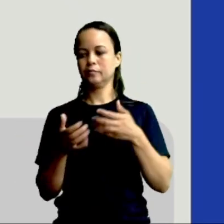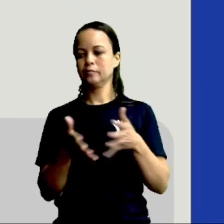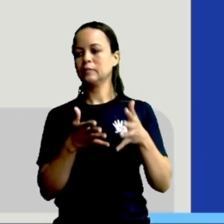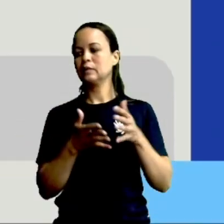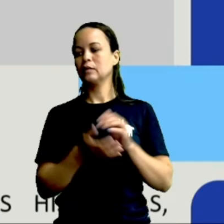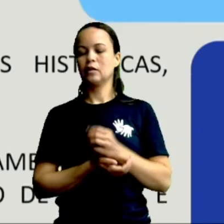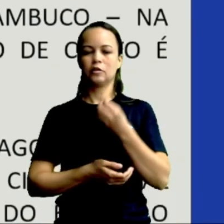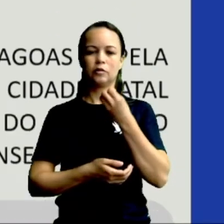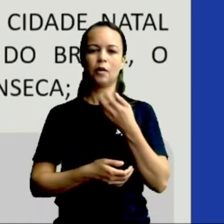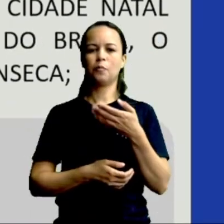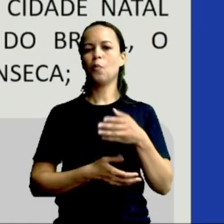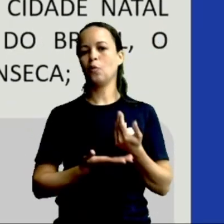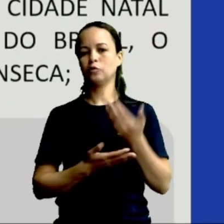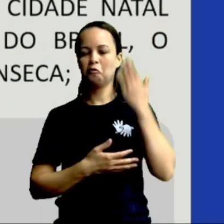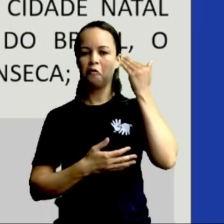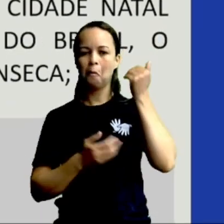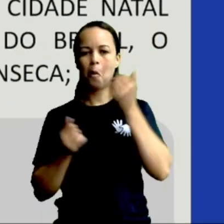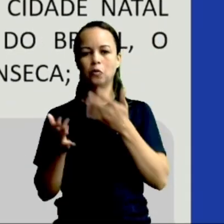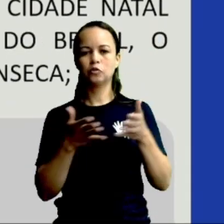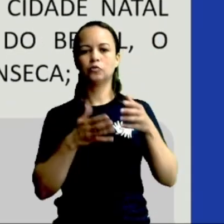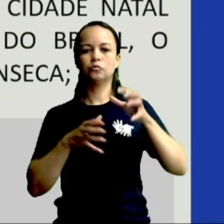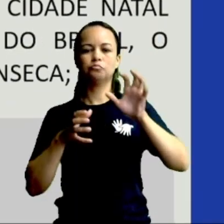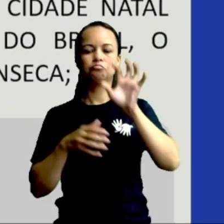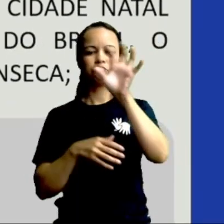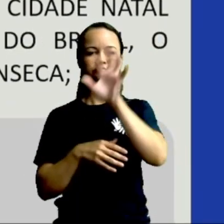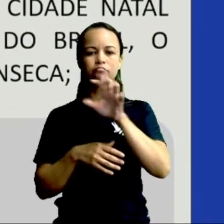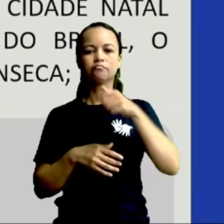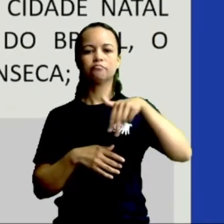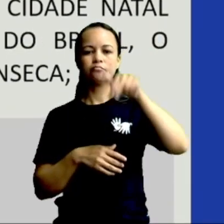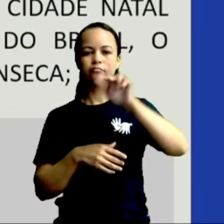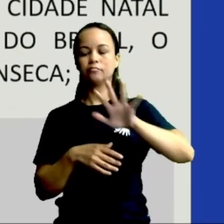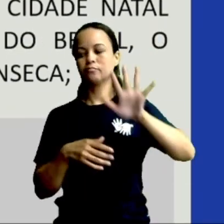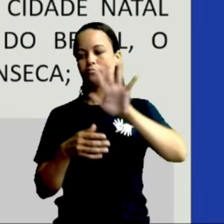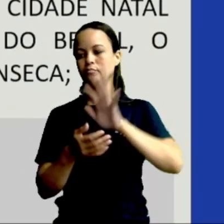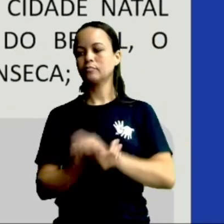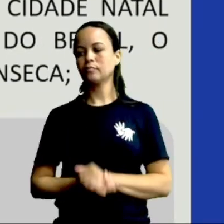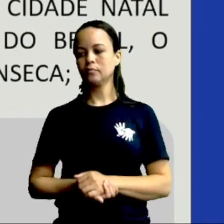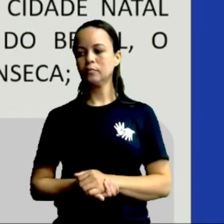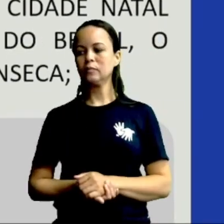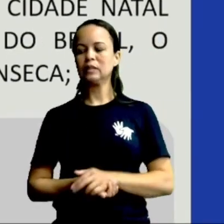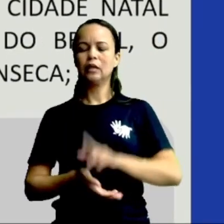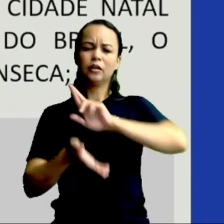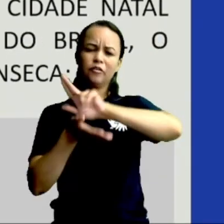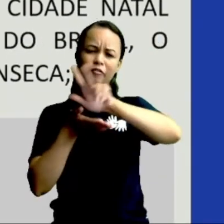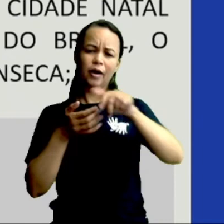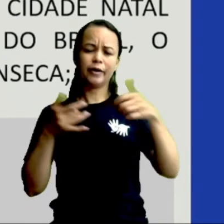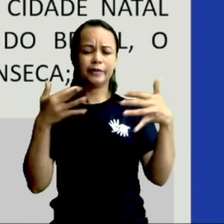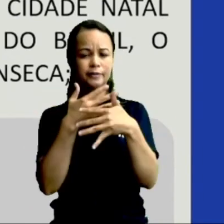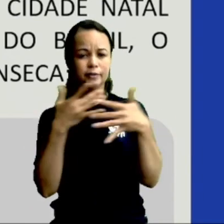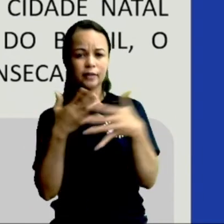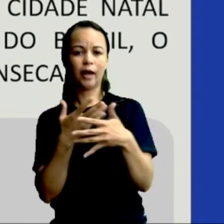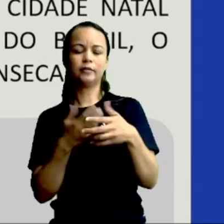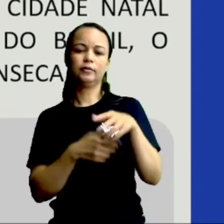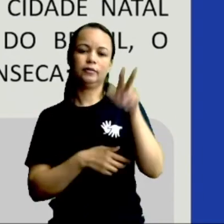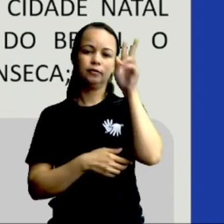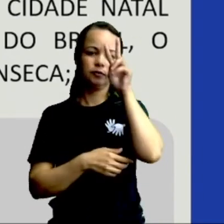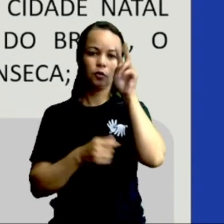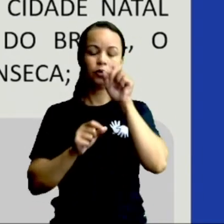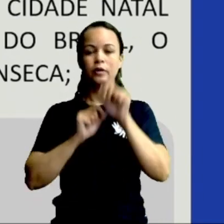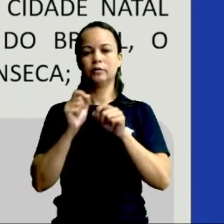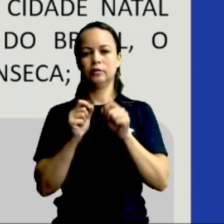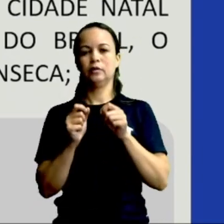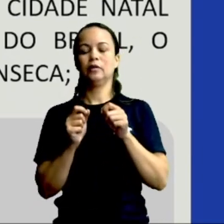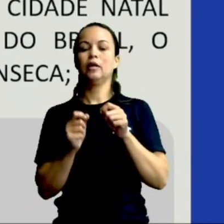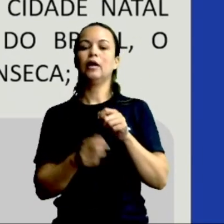São muito famosos na região. Entre as várias cidades históricas, a gente vai destacar